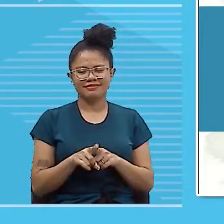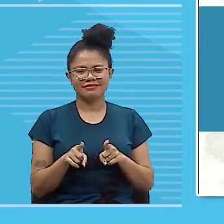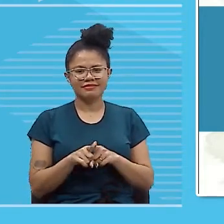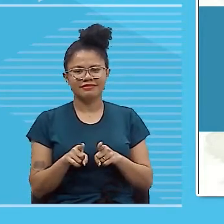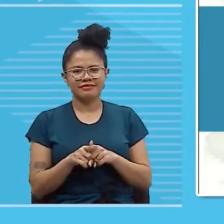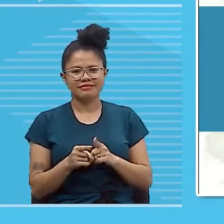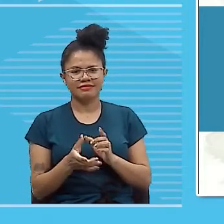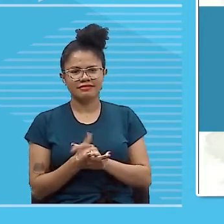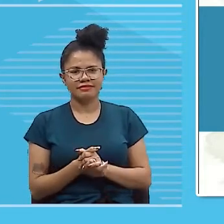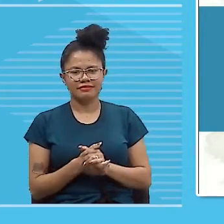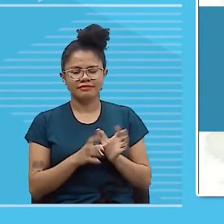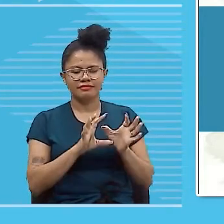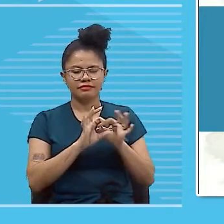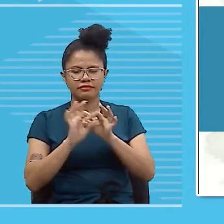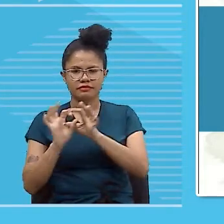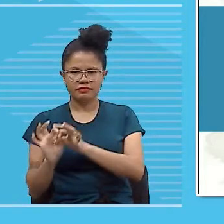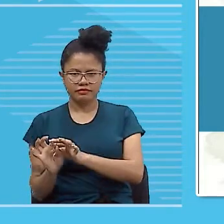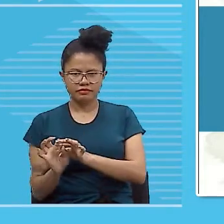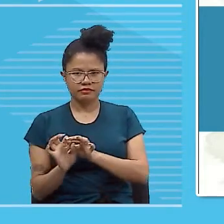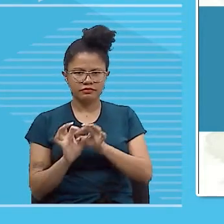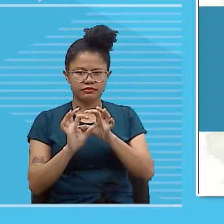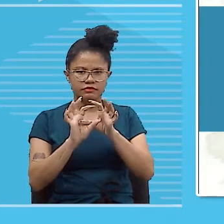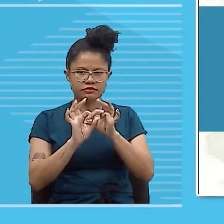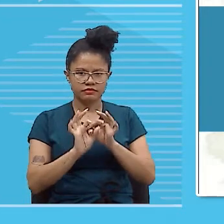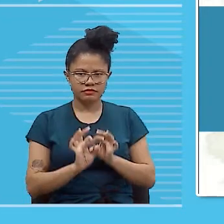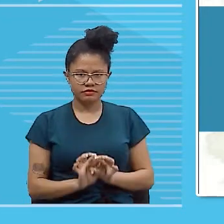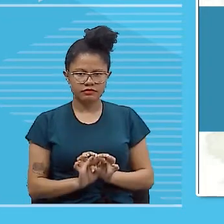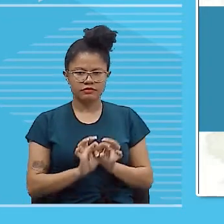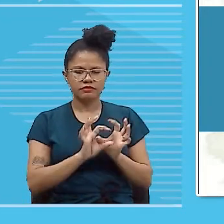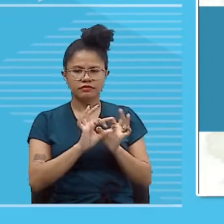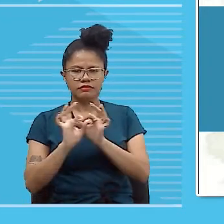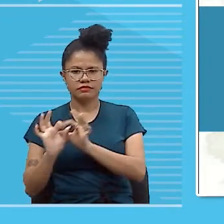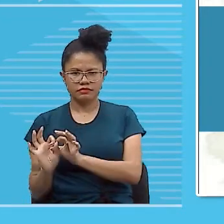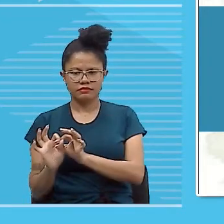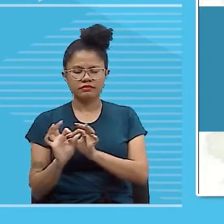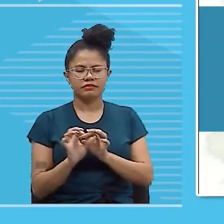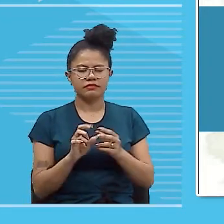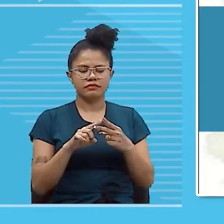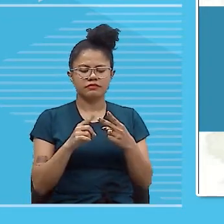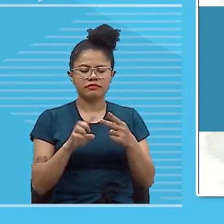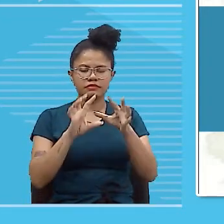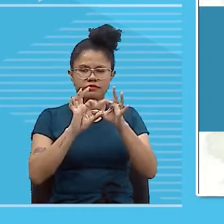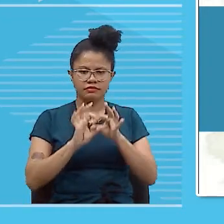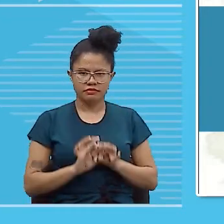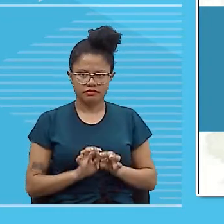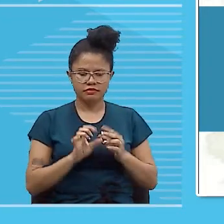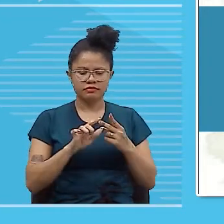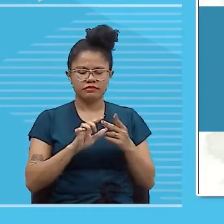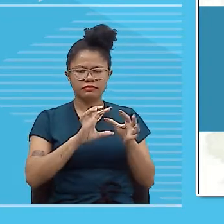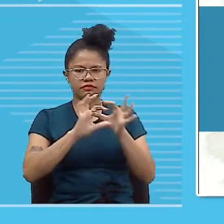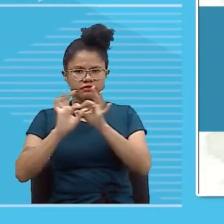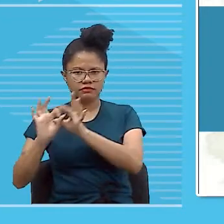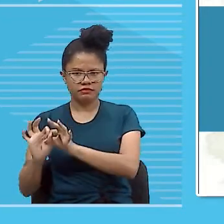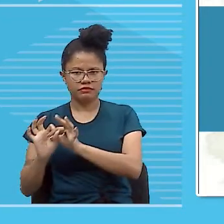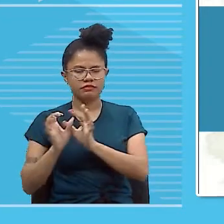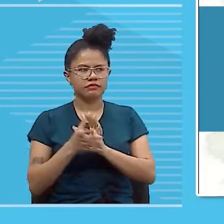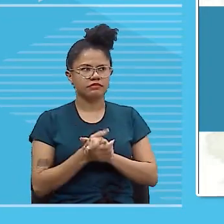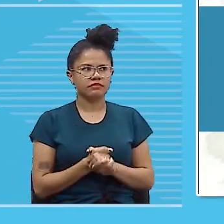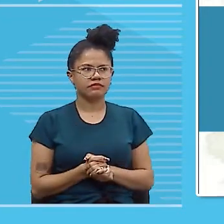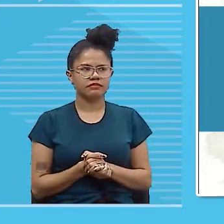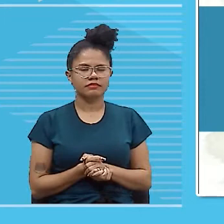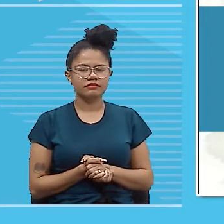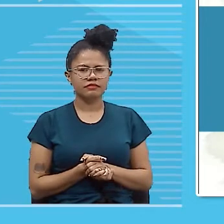a coerência estará junto né então é sobre isso que nós trabalharemos hoje